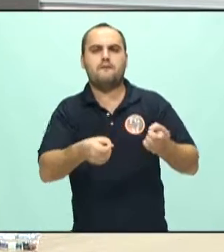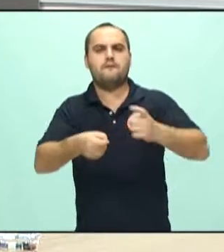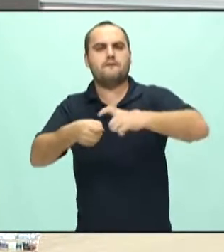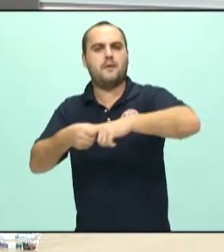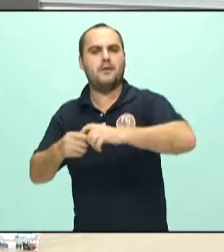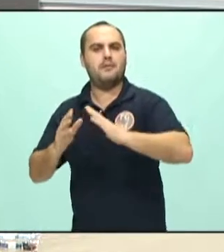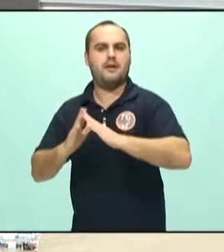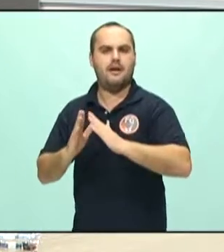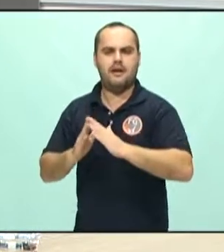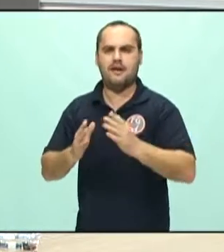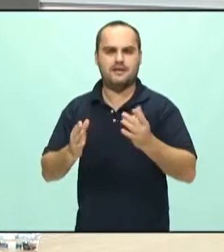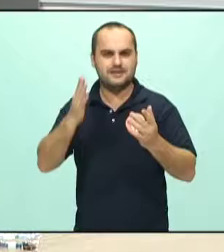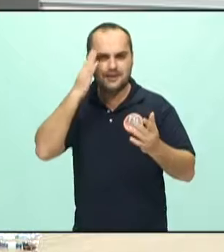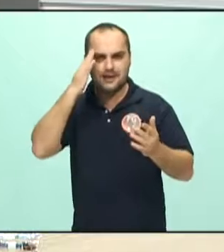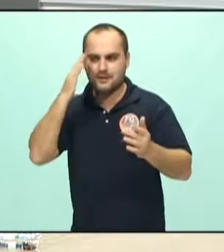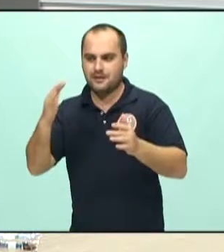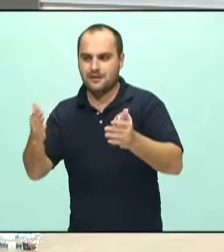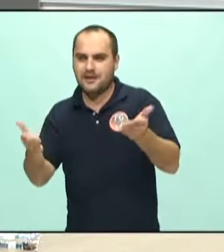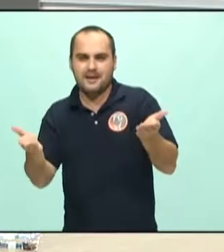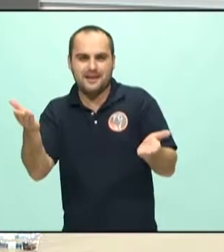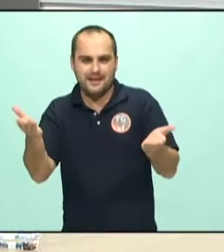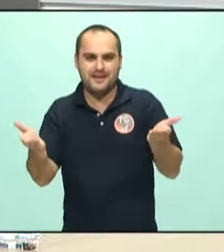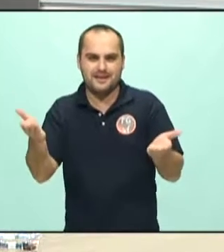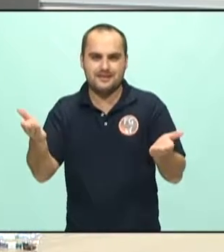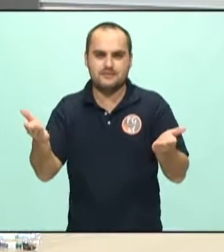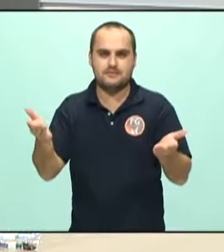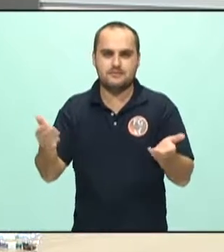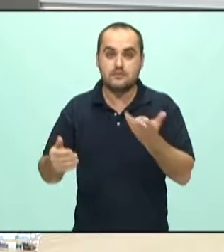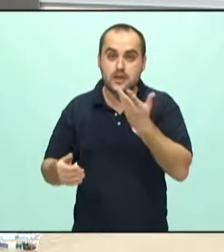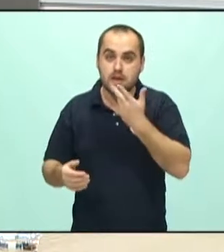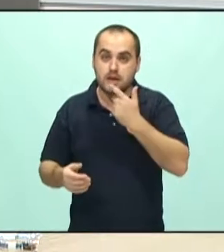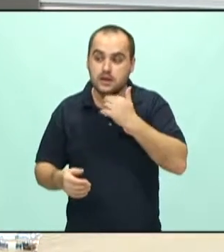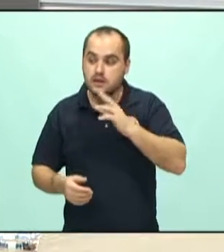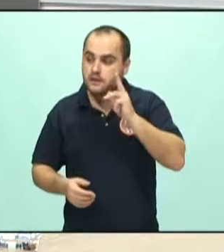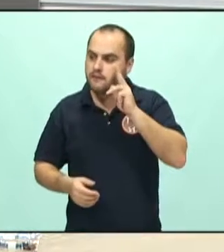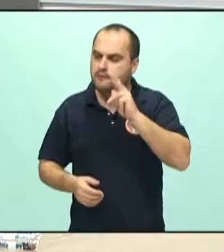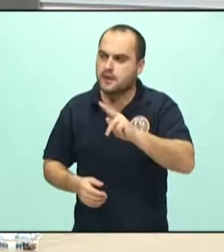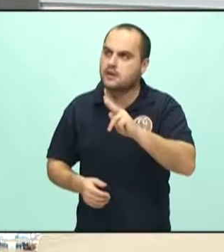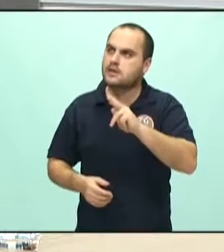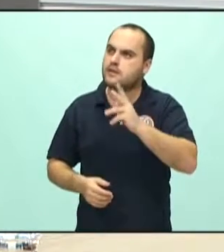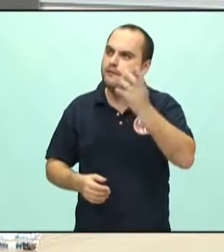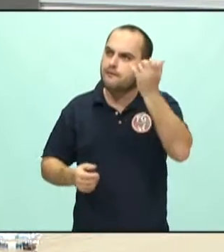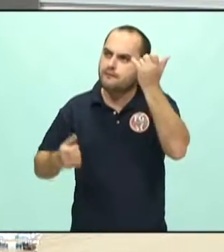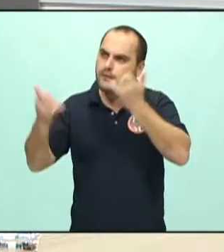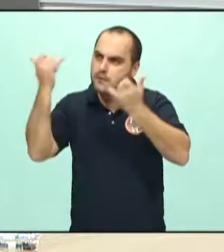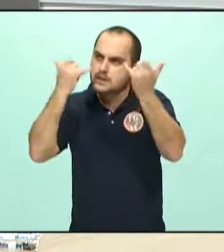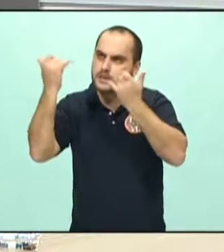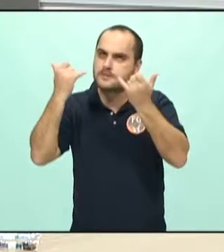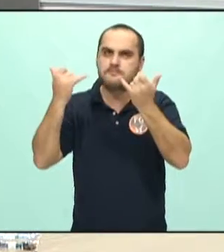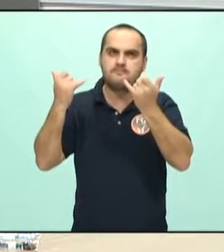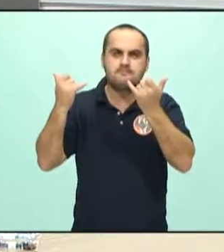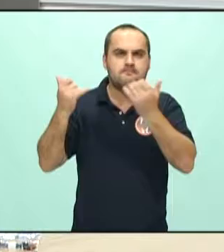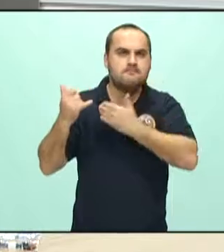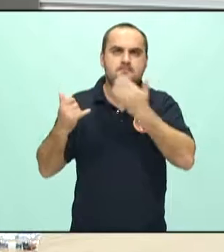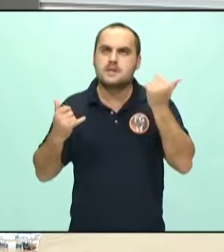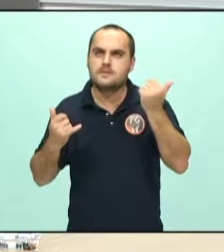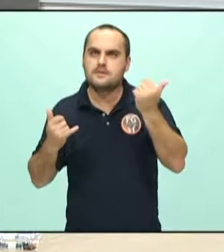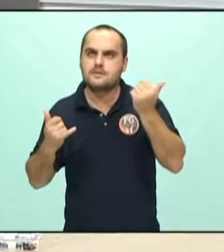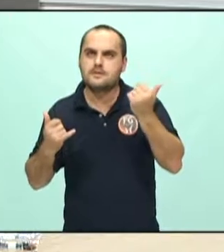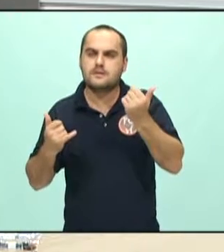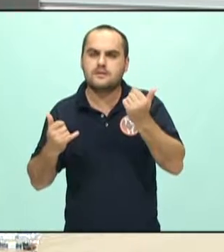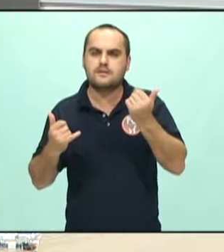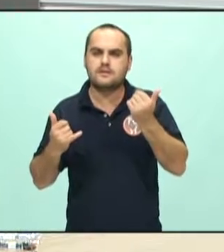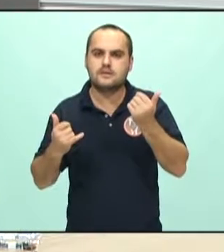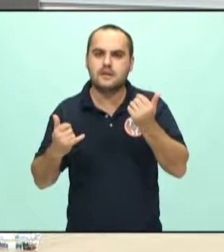essas essas essas crianças levam essa informação de uma forma mais acessível né e vão desenvolvendo uma